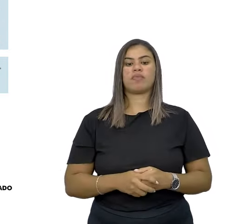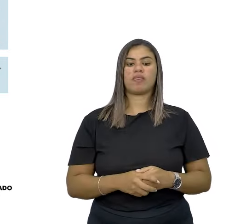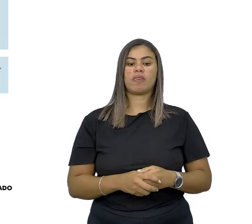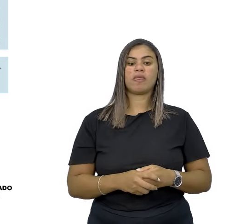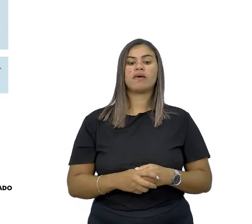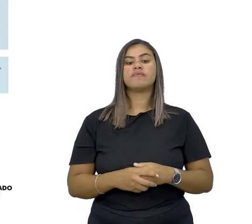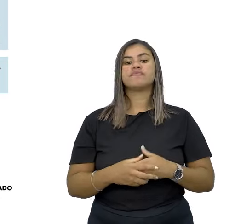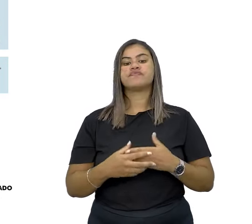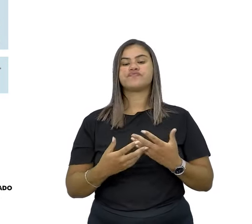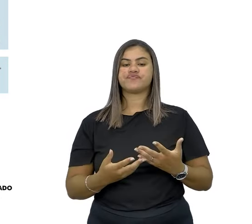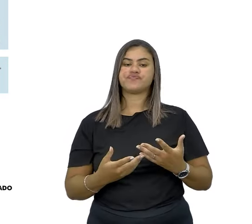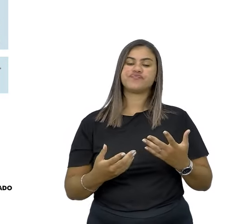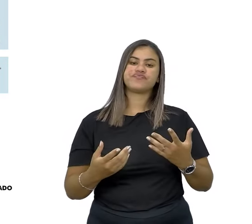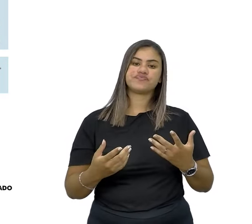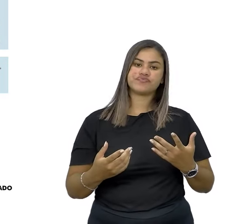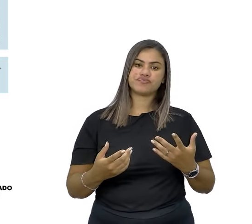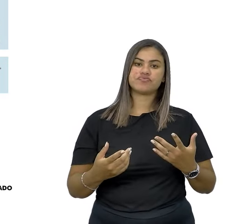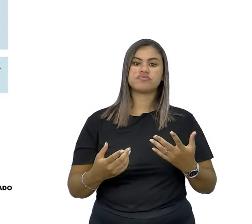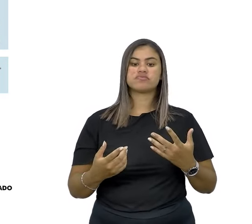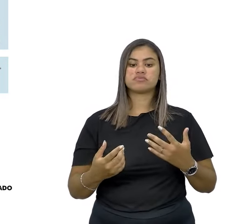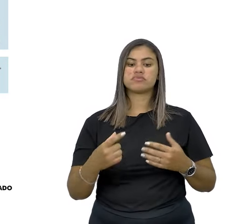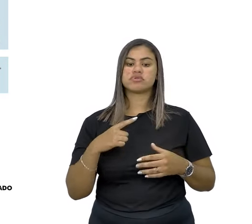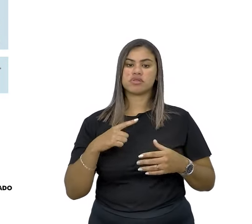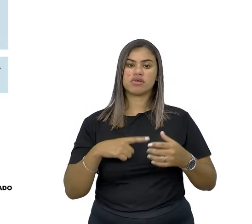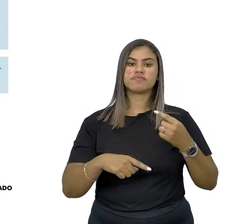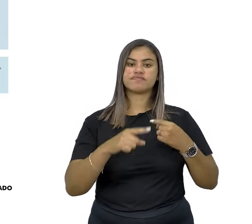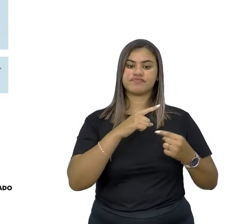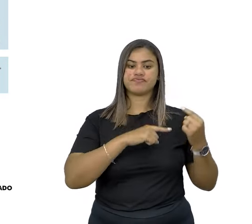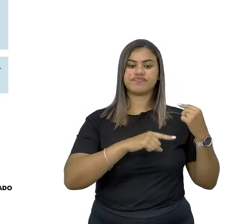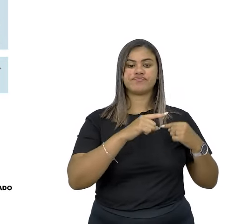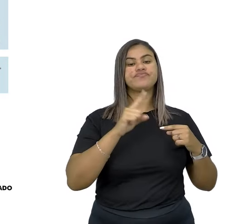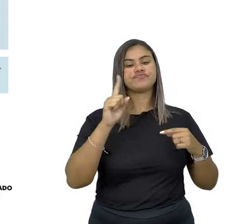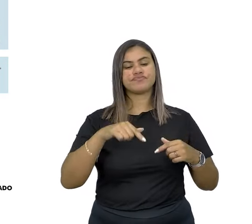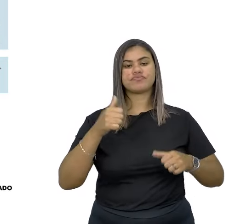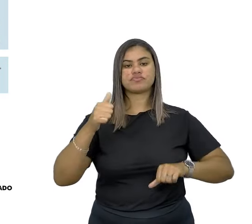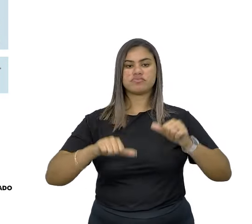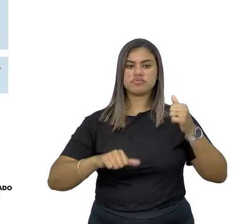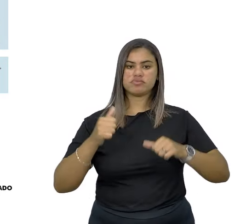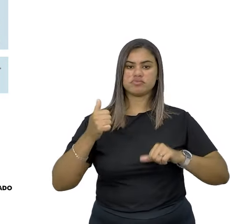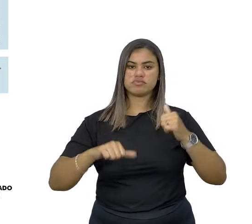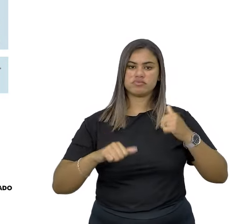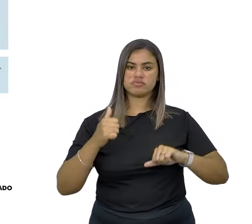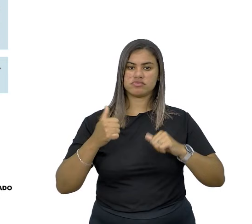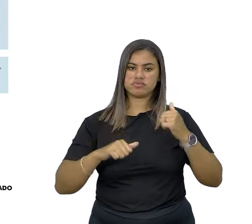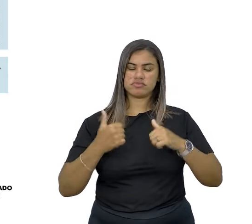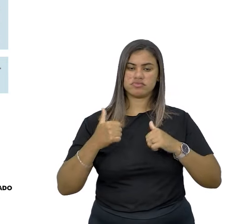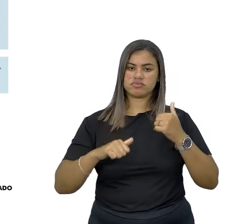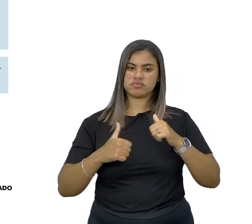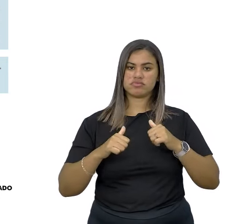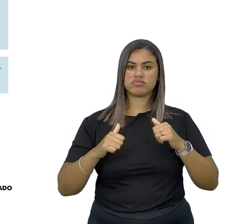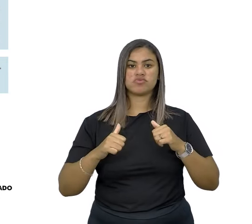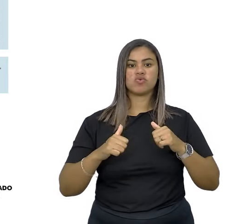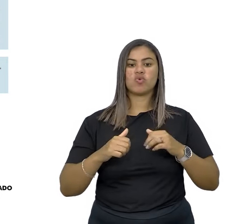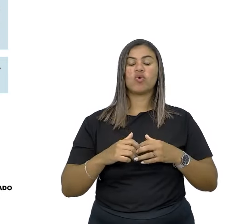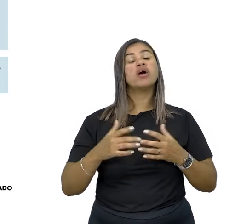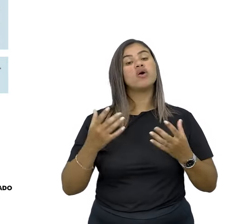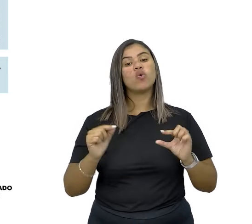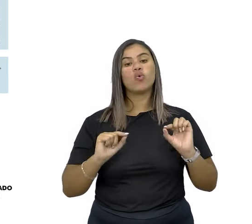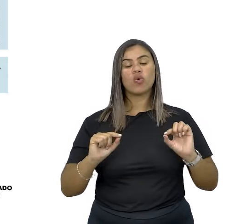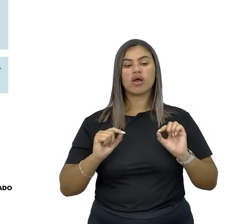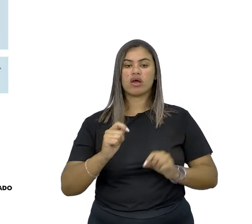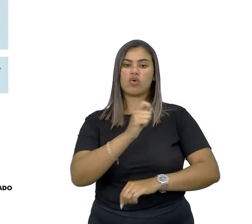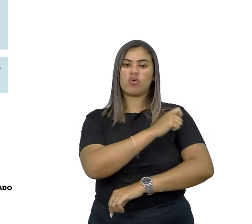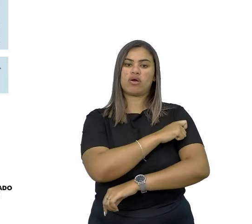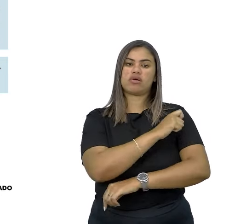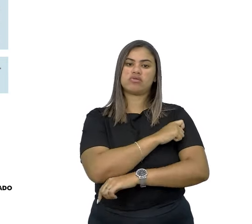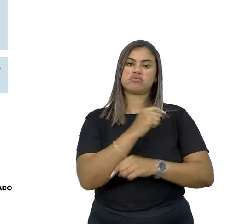do Saresp, de APs anteriores, dessas avaliações que são avaliações de larga escala, que o aluno faz